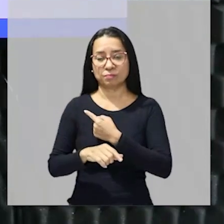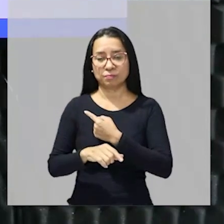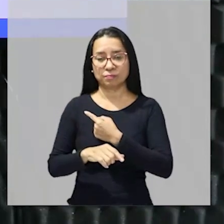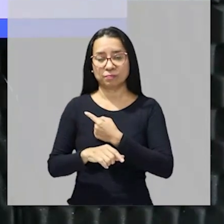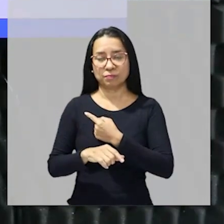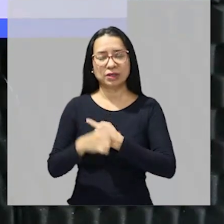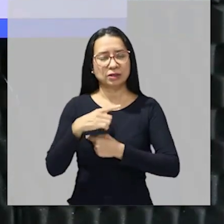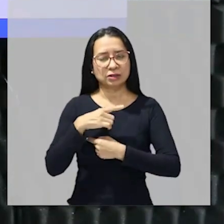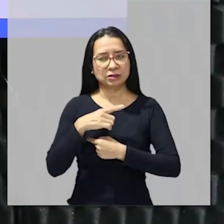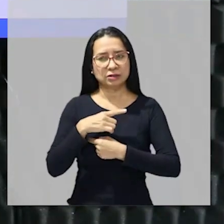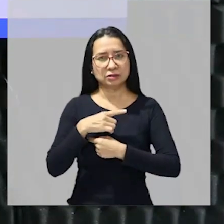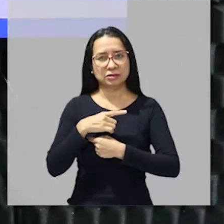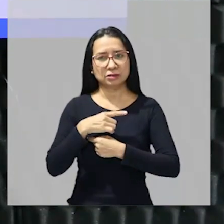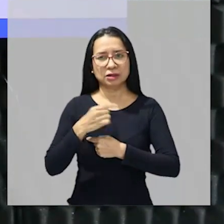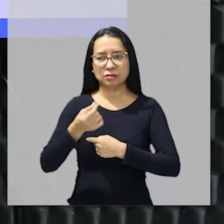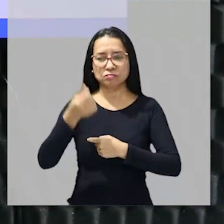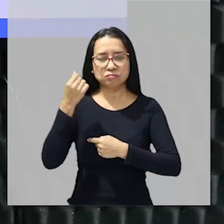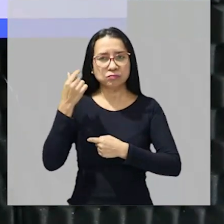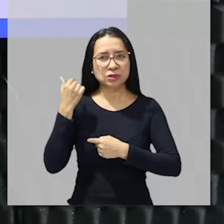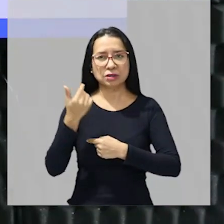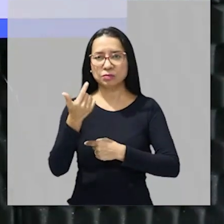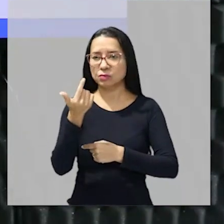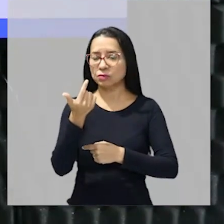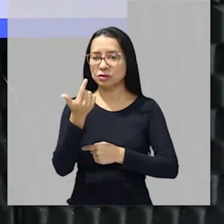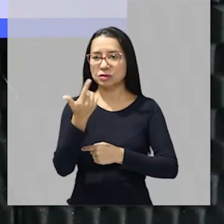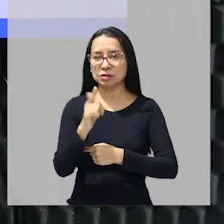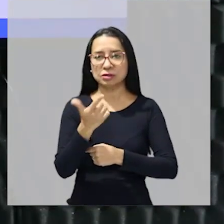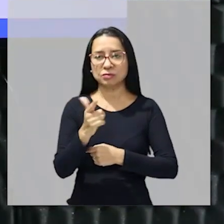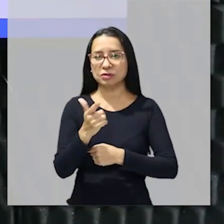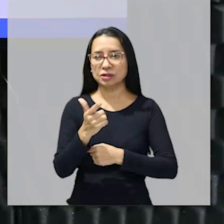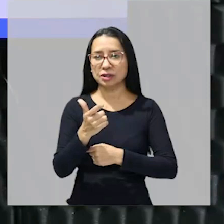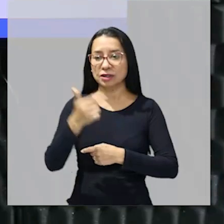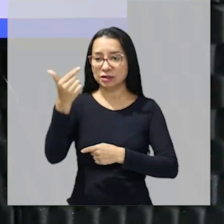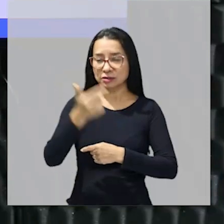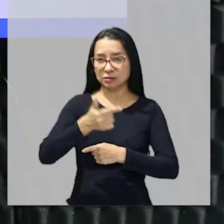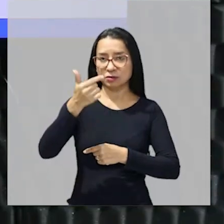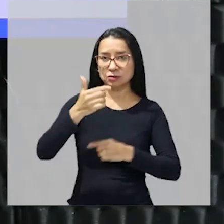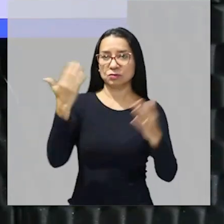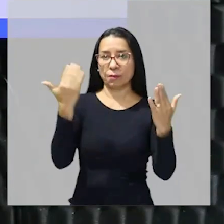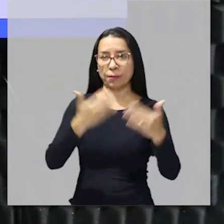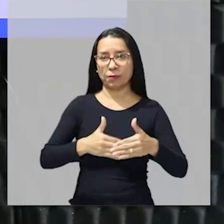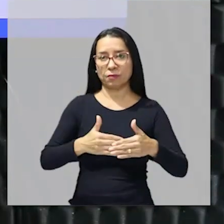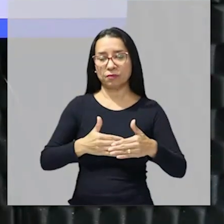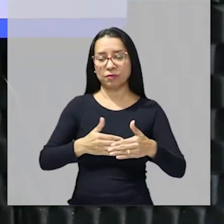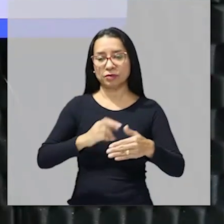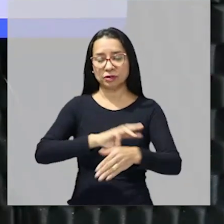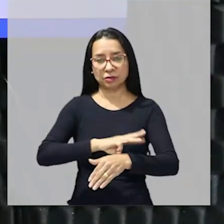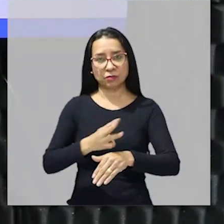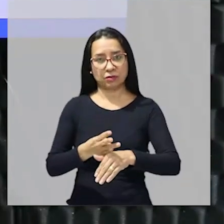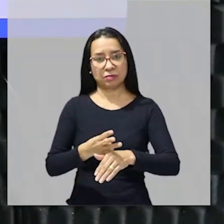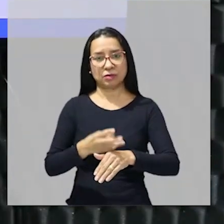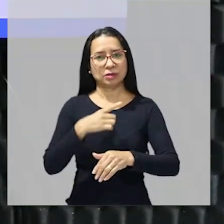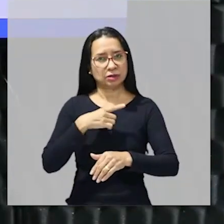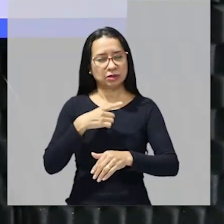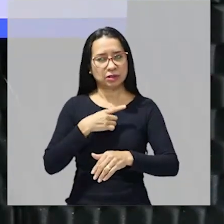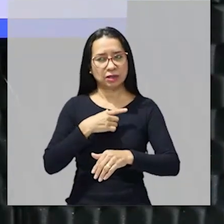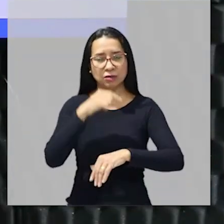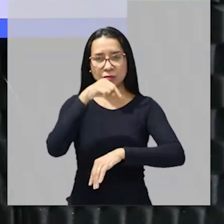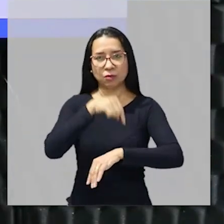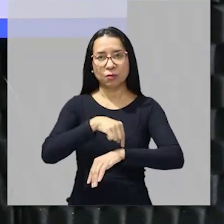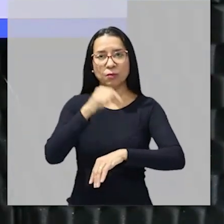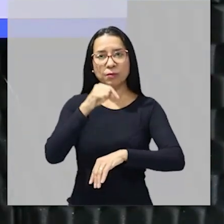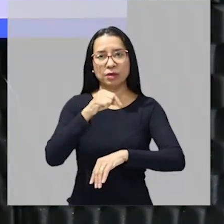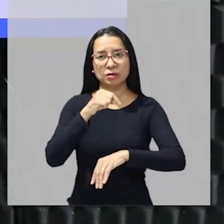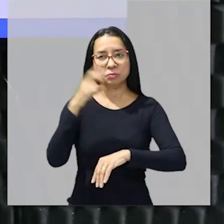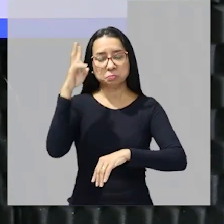Nos últimos vestibulares, a UEMA só vem com uma fase única. E caiu, né, em determinado momento, não estou lembrado bem um